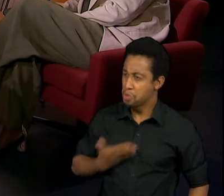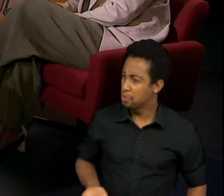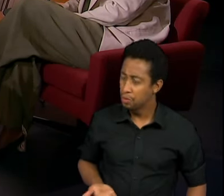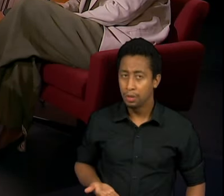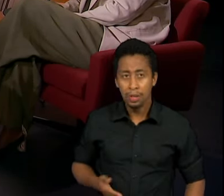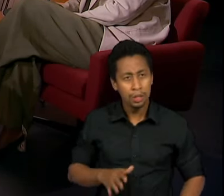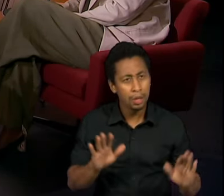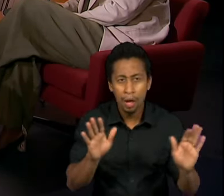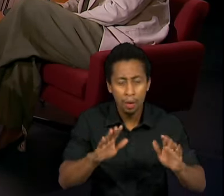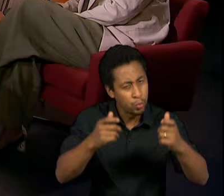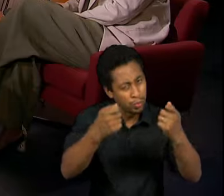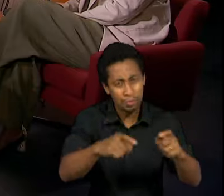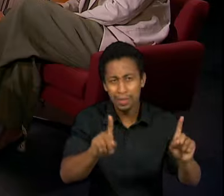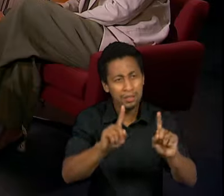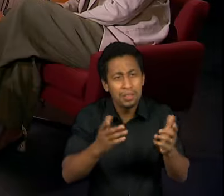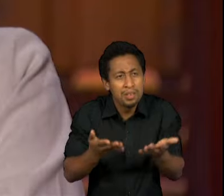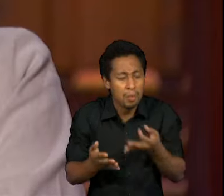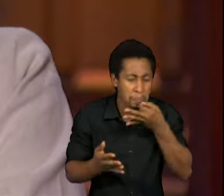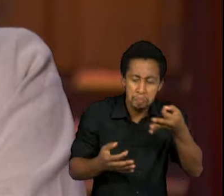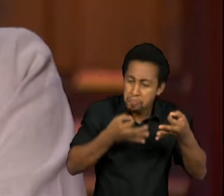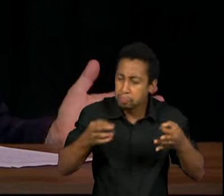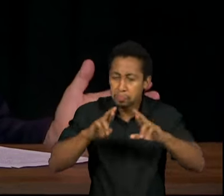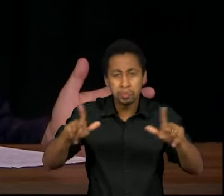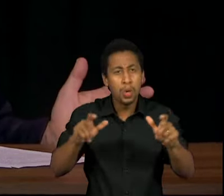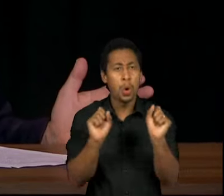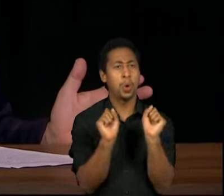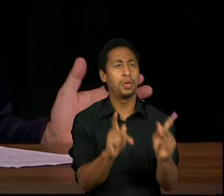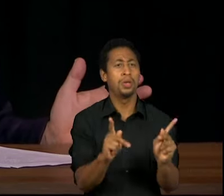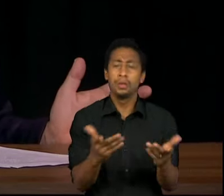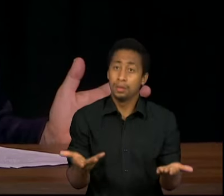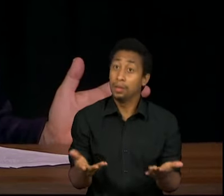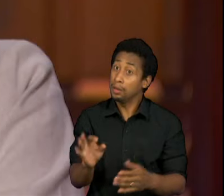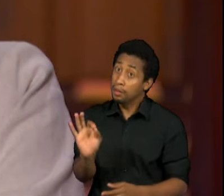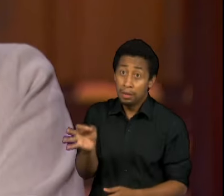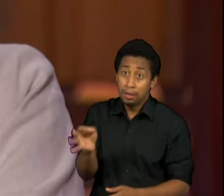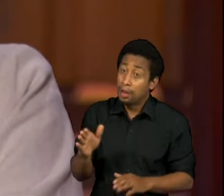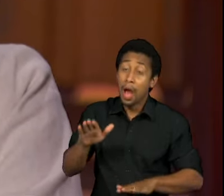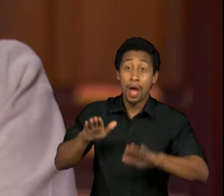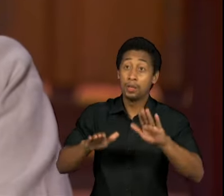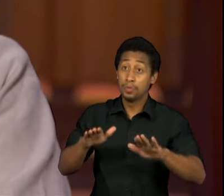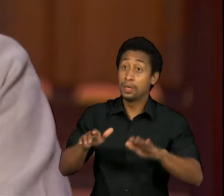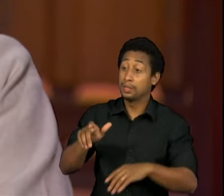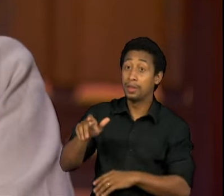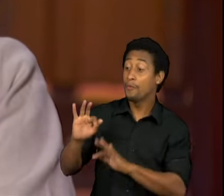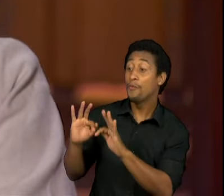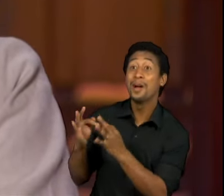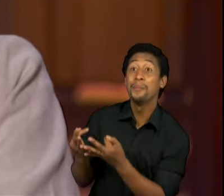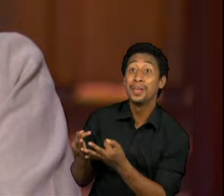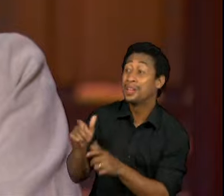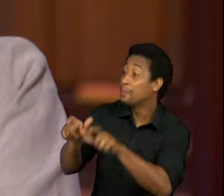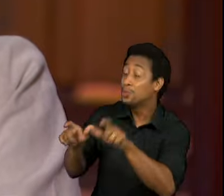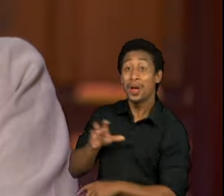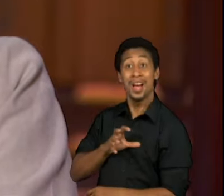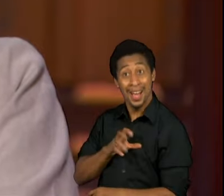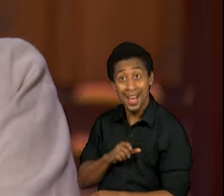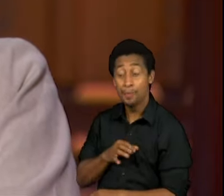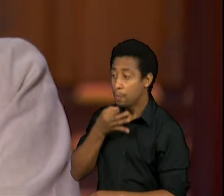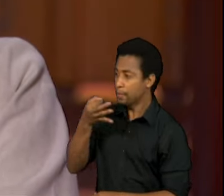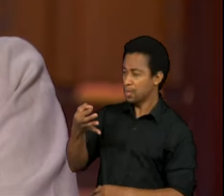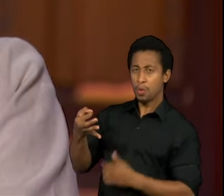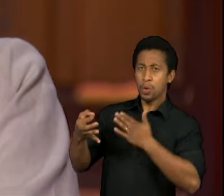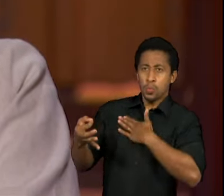concordar com a sua opinião é assim e tá tudo bem E tá que eu não tenho corda opinião de pessoas que eu amo próximo pra mim mas